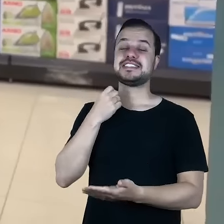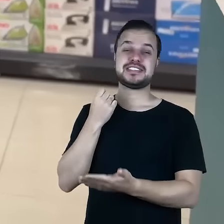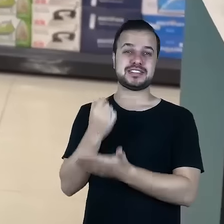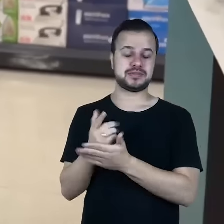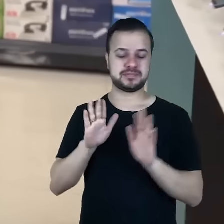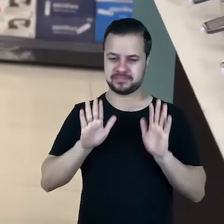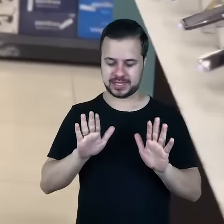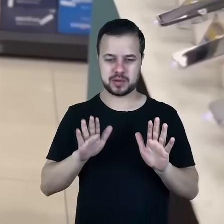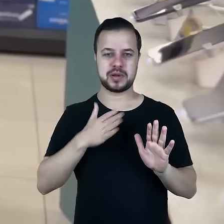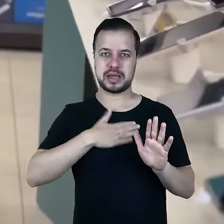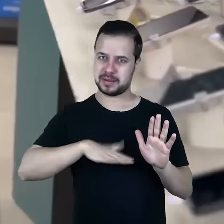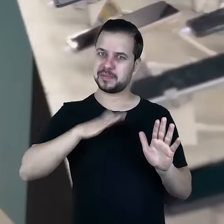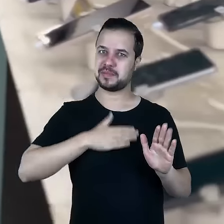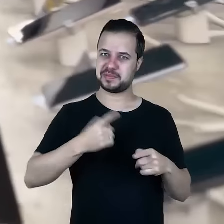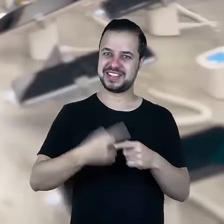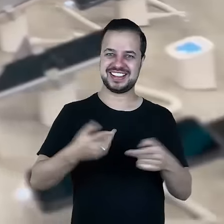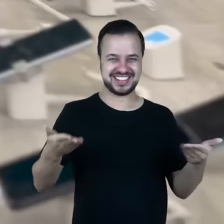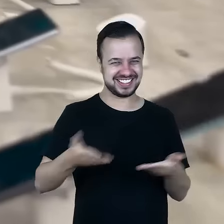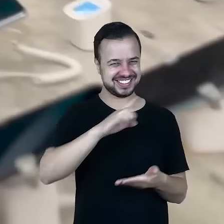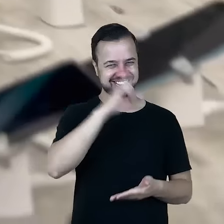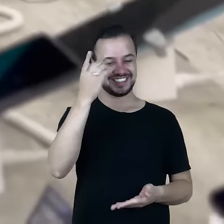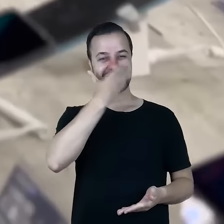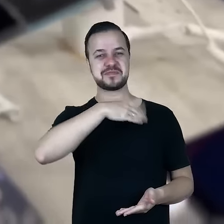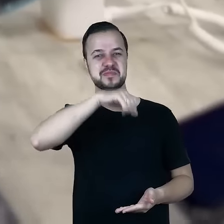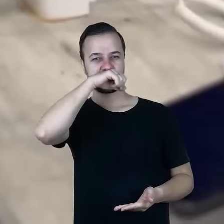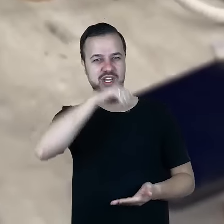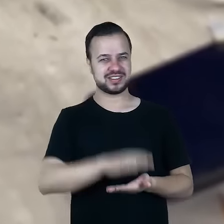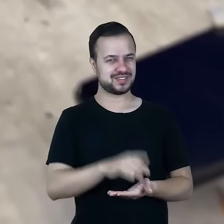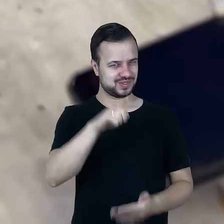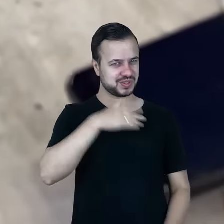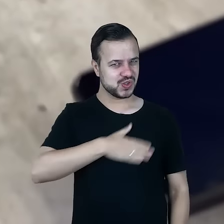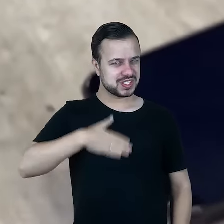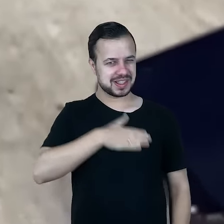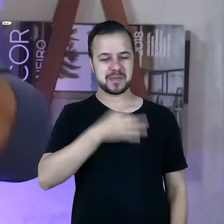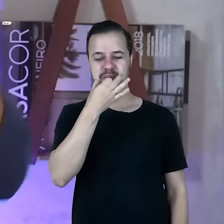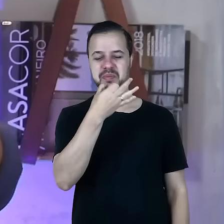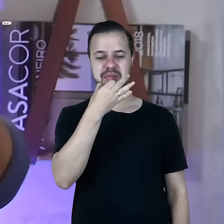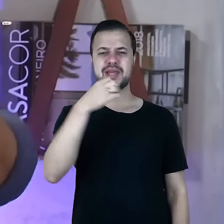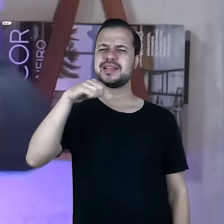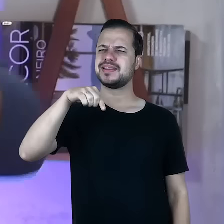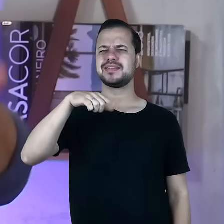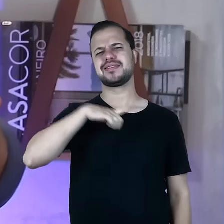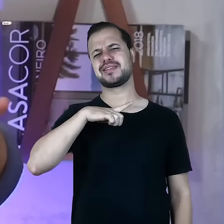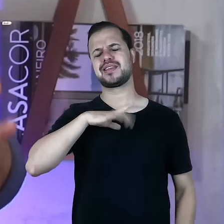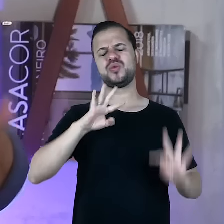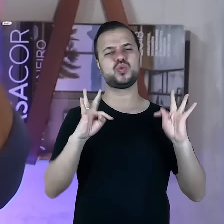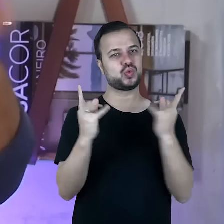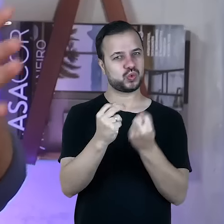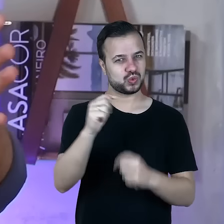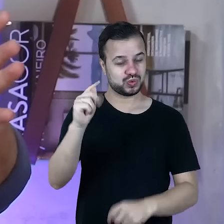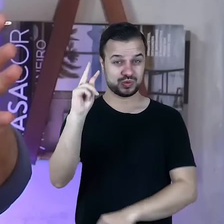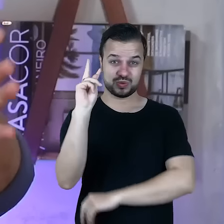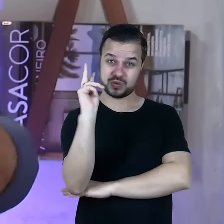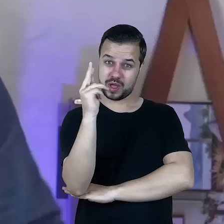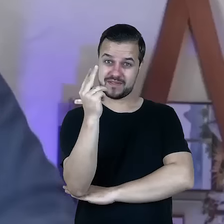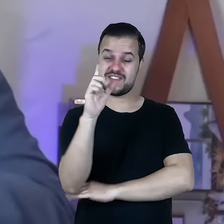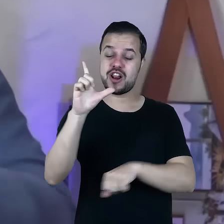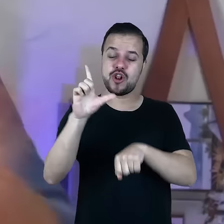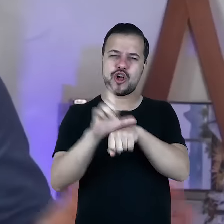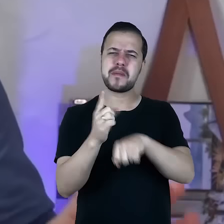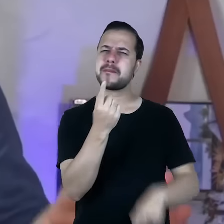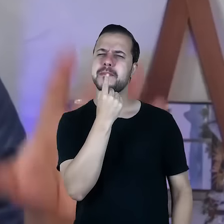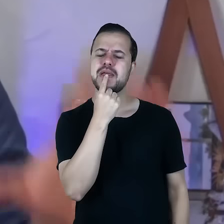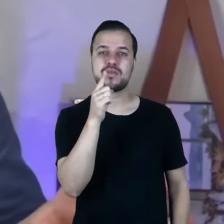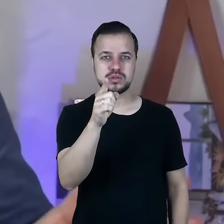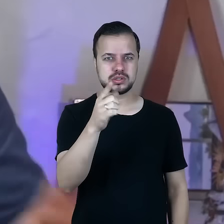não. Me segurei porque agora é Dia dos Pais. E se você curtiu uma das sugestões que eu vou mostrar aqui nesse vídeo, saiba que tem tudo em uma loja Van próxima de você. Agora, se